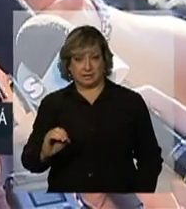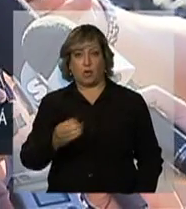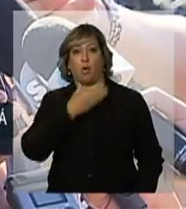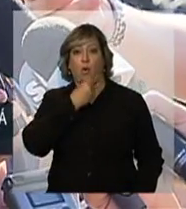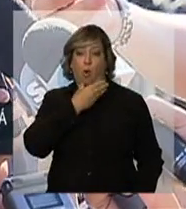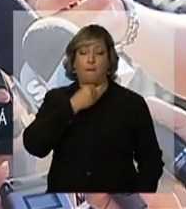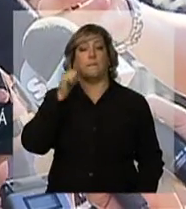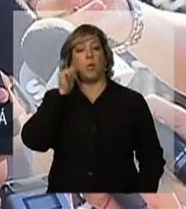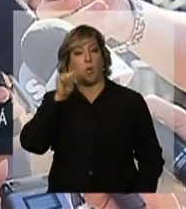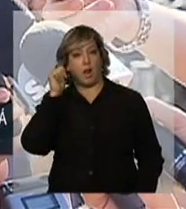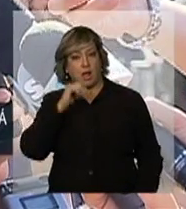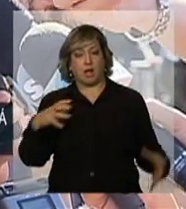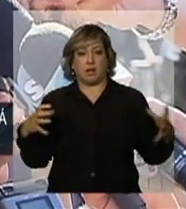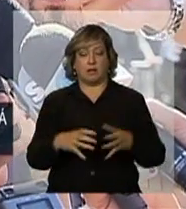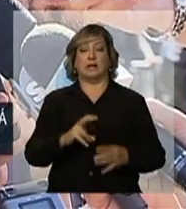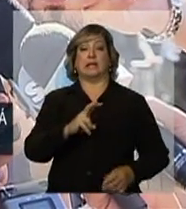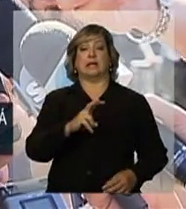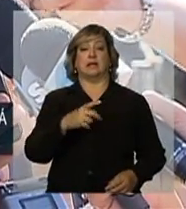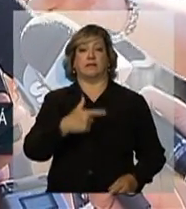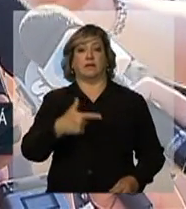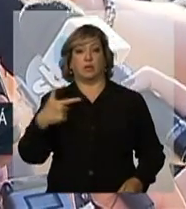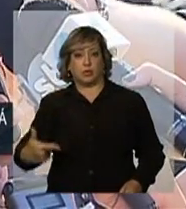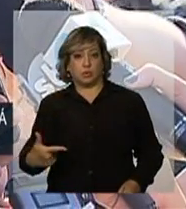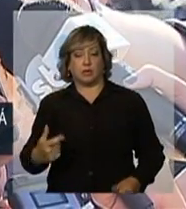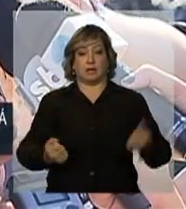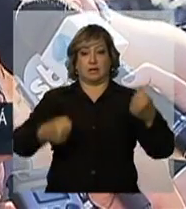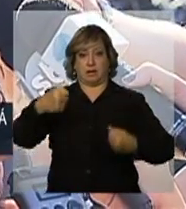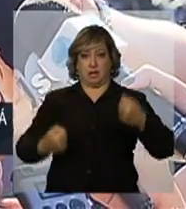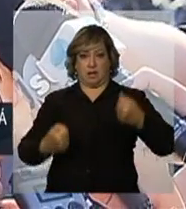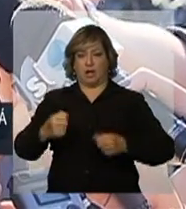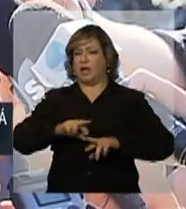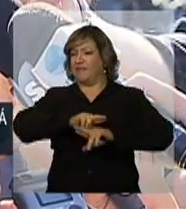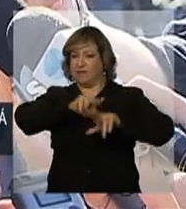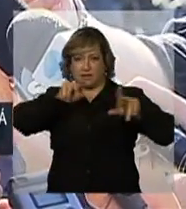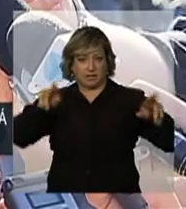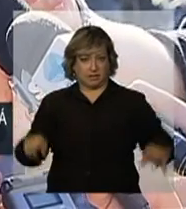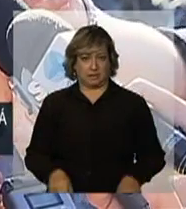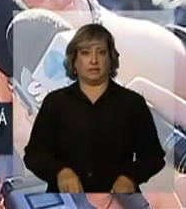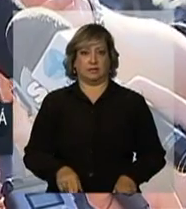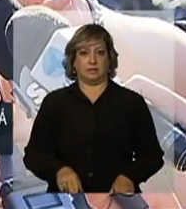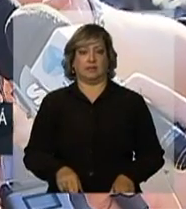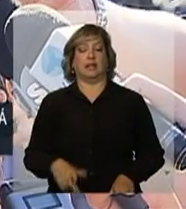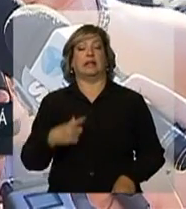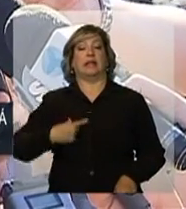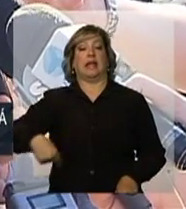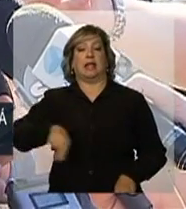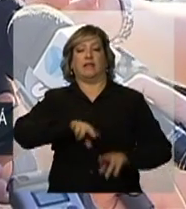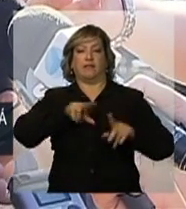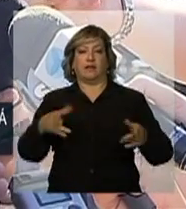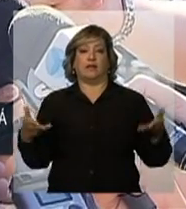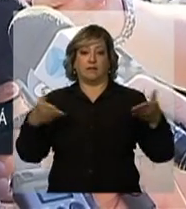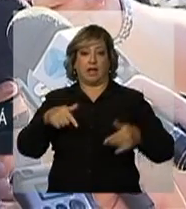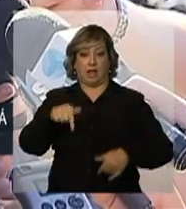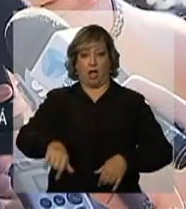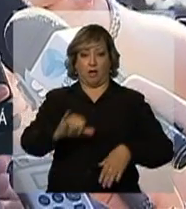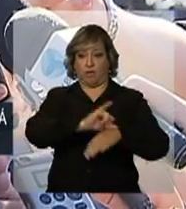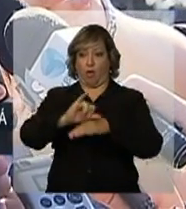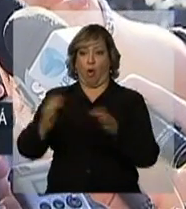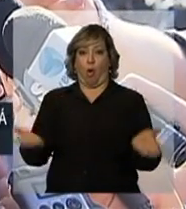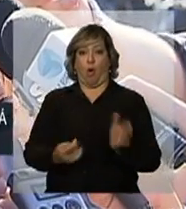homens e mulheres e 522 viaturas de todos os tipos, diversas delas expostas nesse pátio aqui hoje.